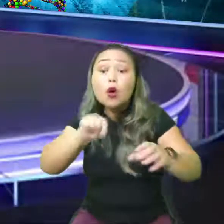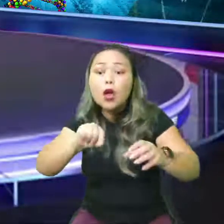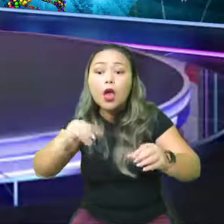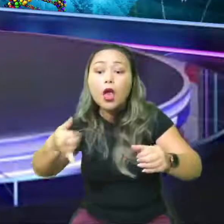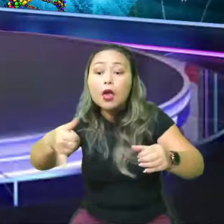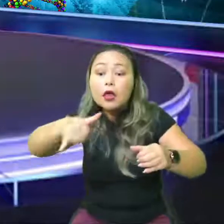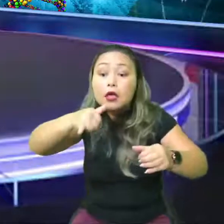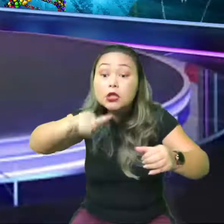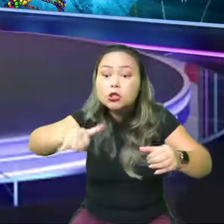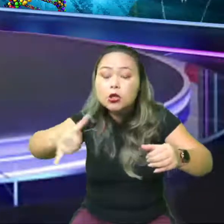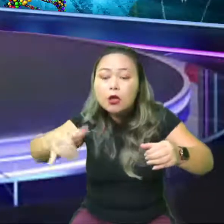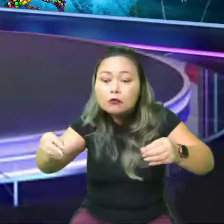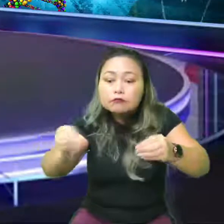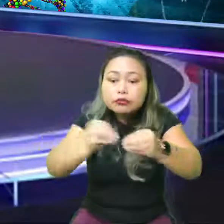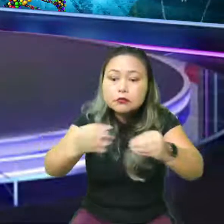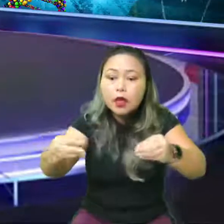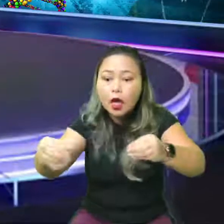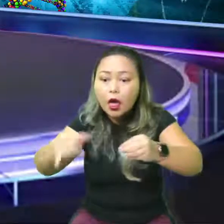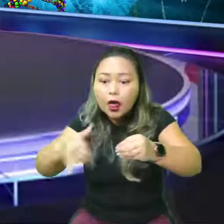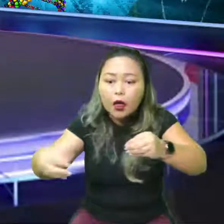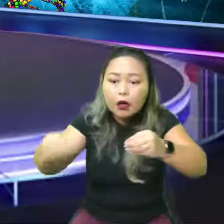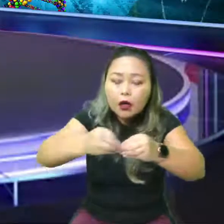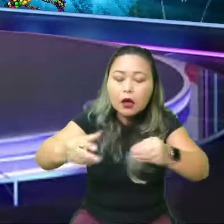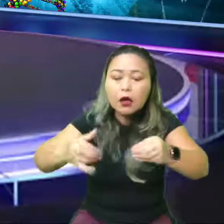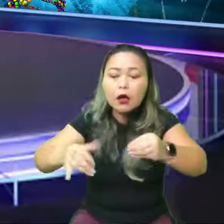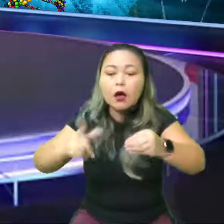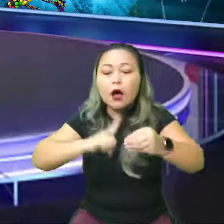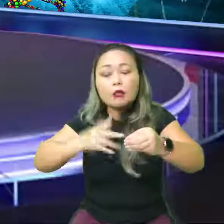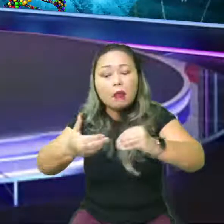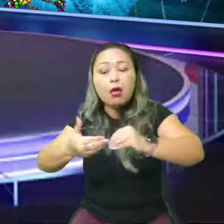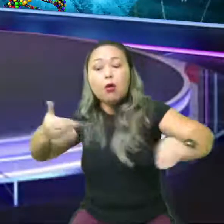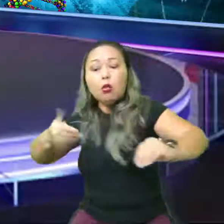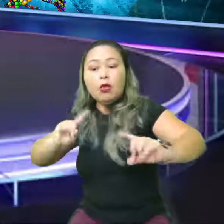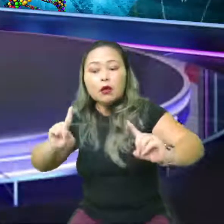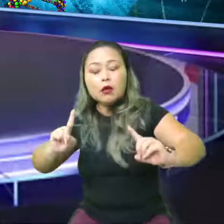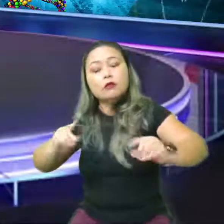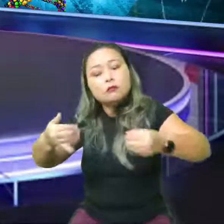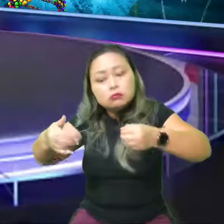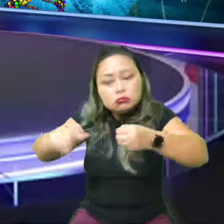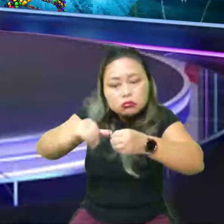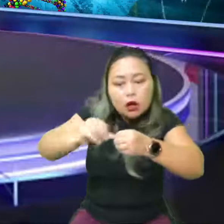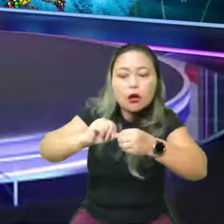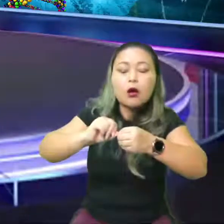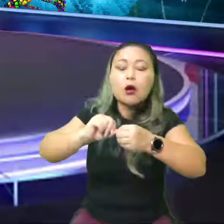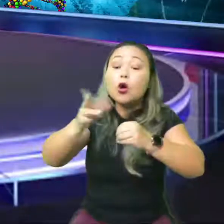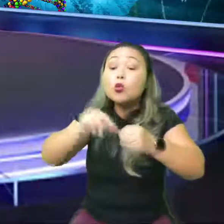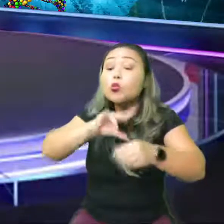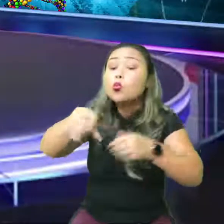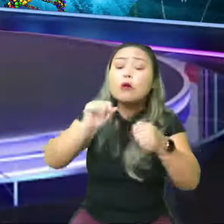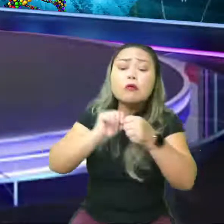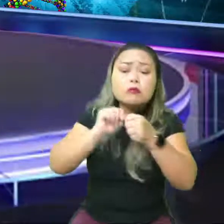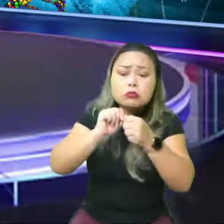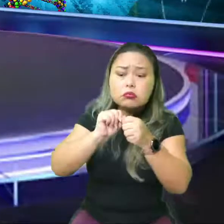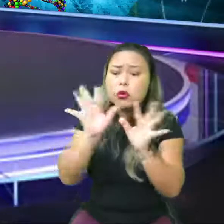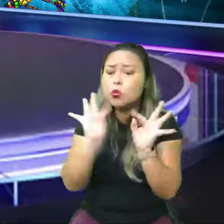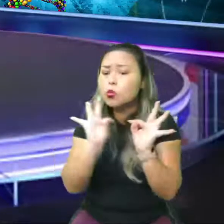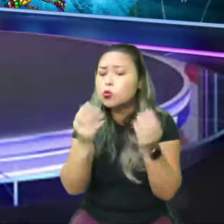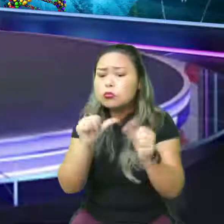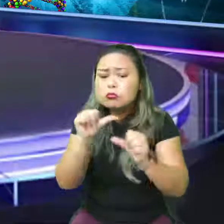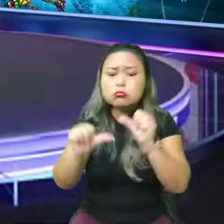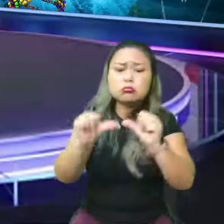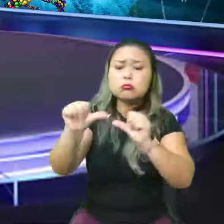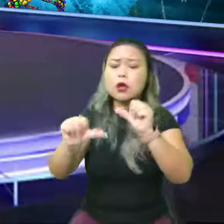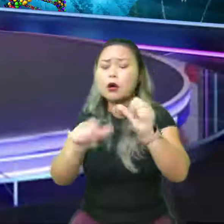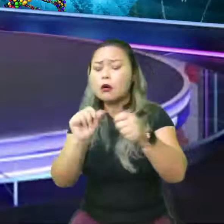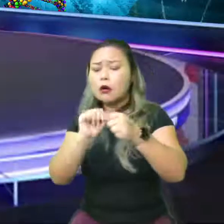energia atrelada a isso. Não tem como a gente desconectar uma coisa de outra. Tudo que nós formos fazer, todas as